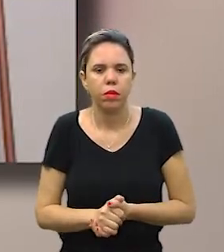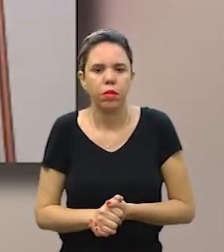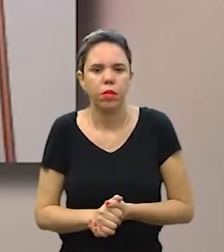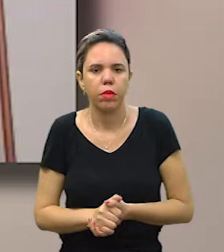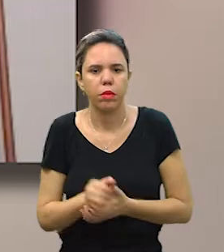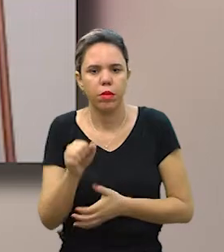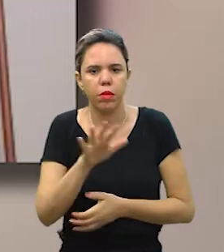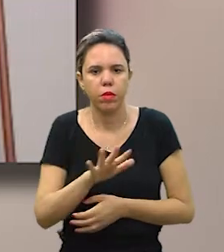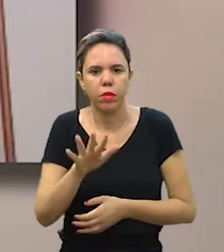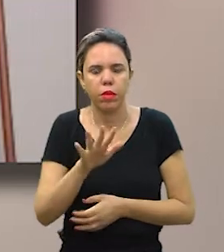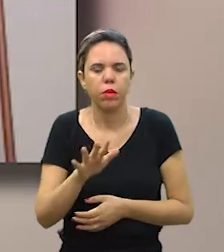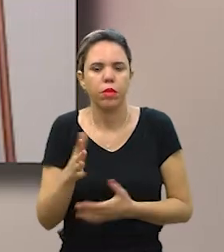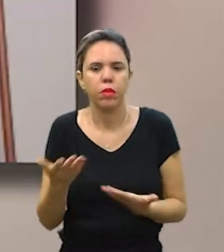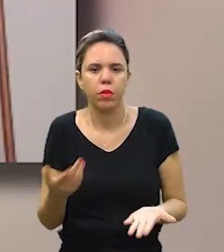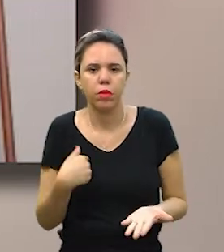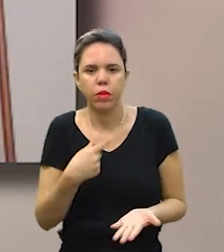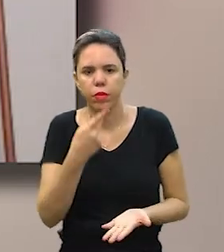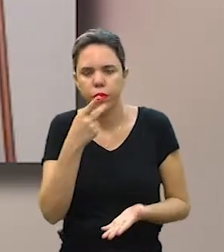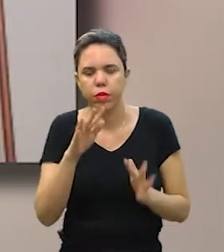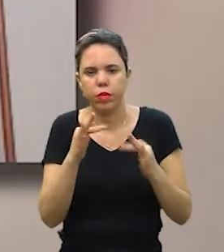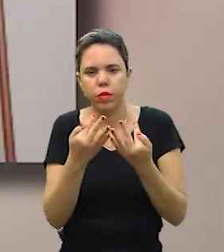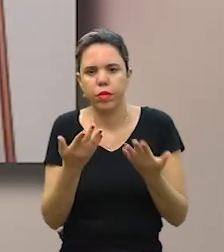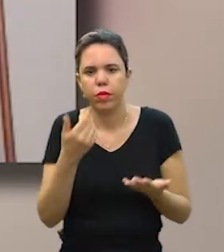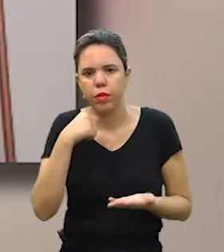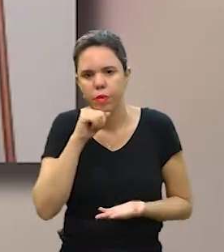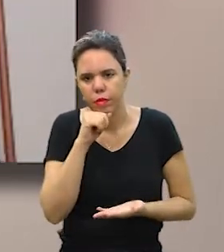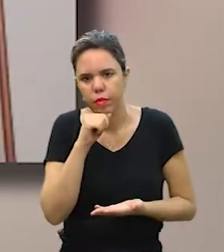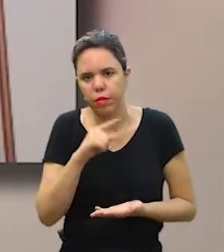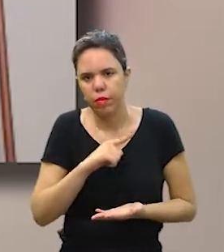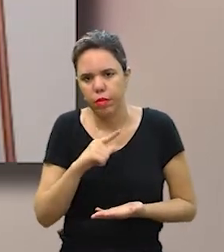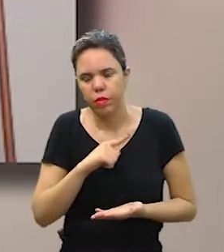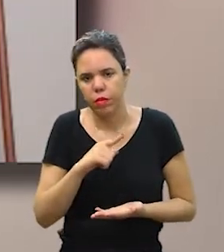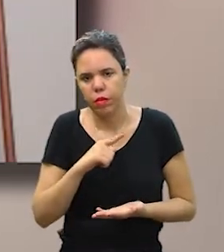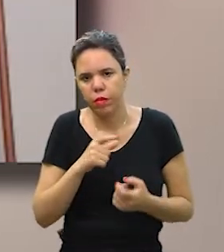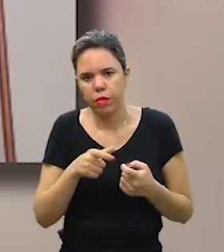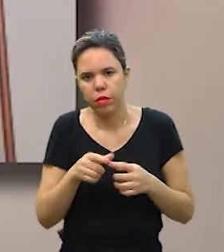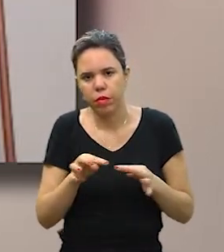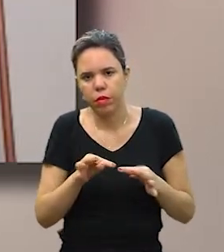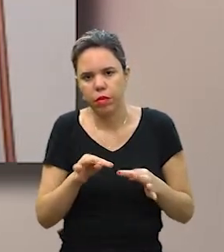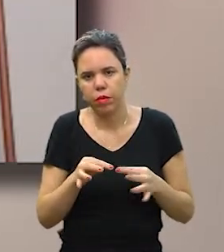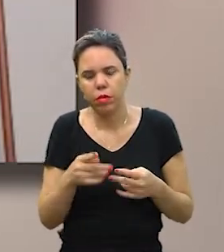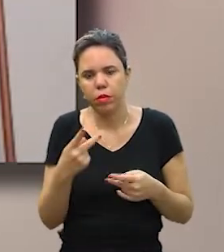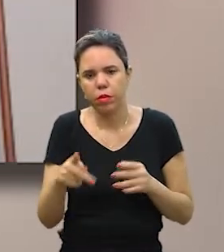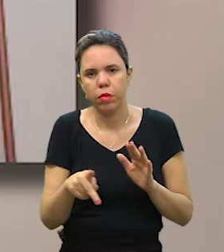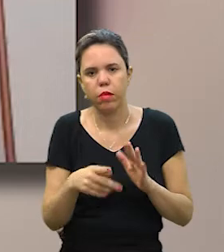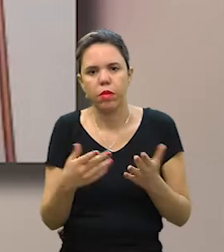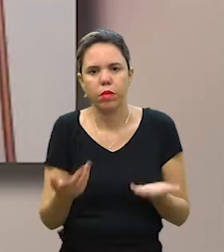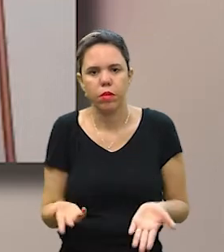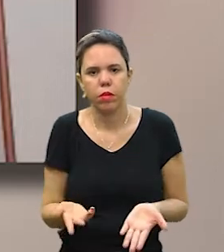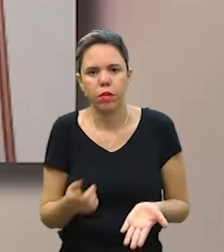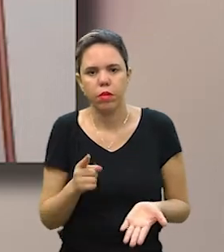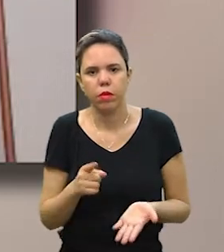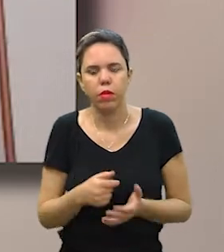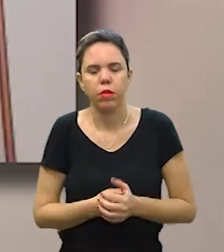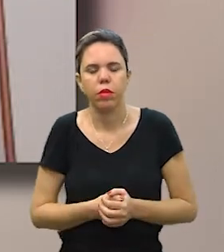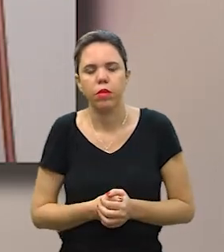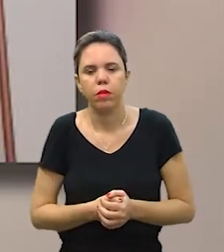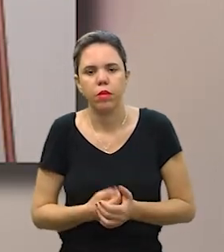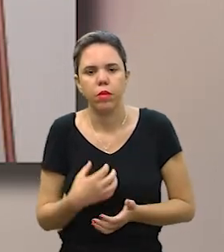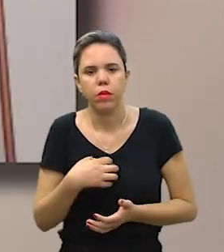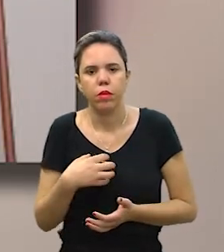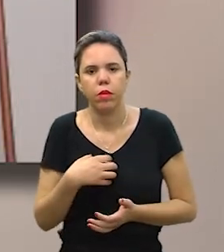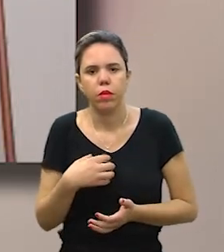de maneira geral, eu falo para os papais e mamães: tenham um pediatra para chamar de seu e que você